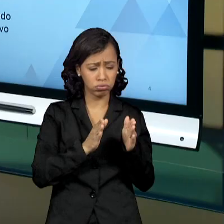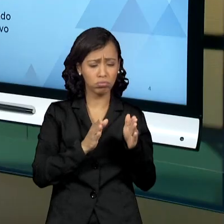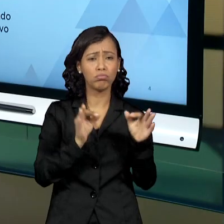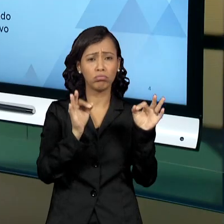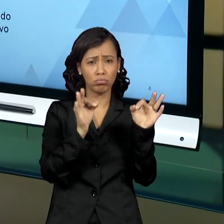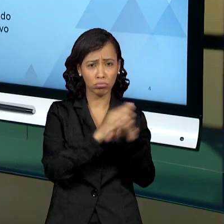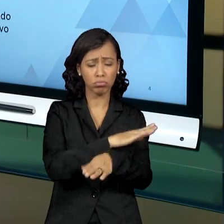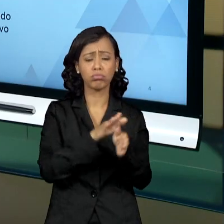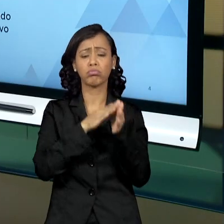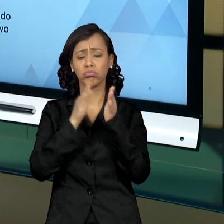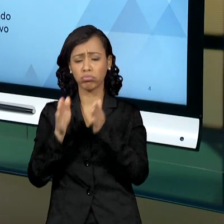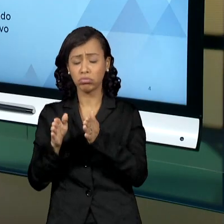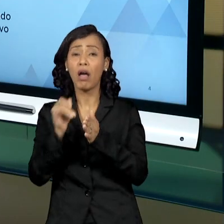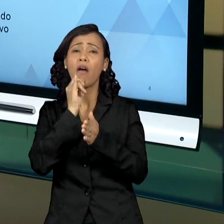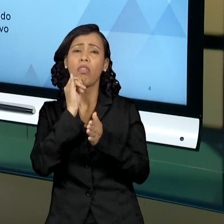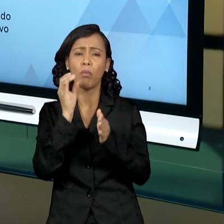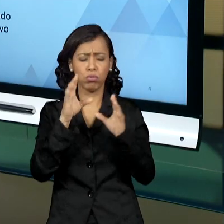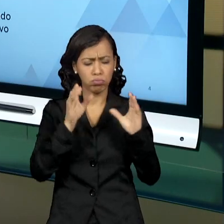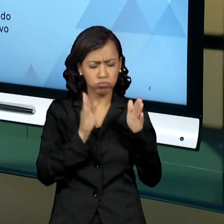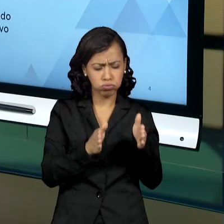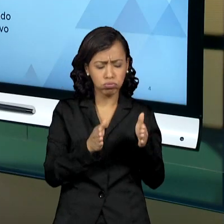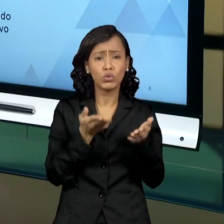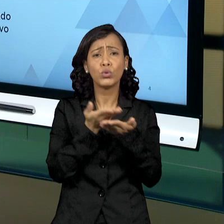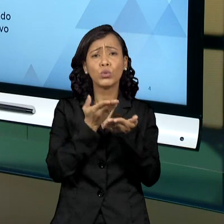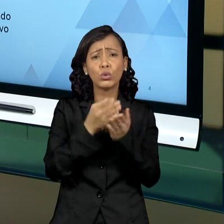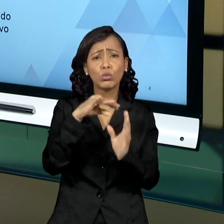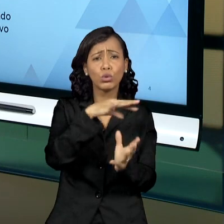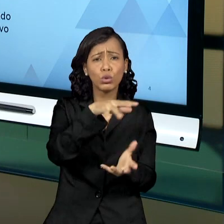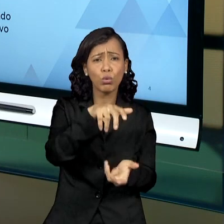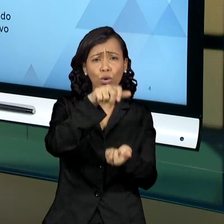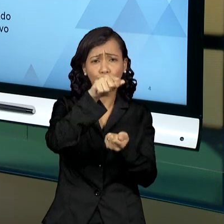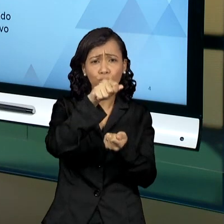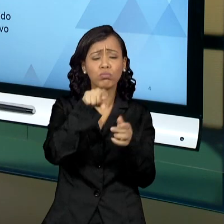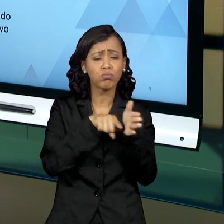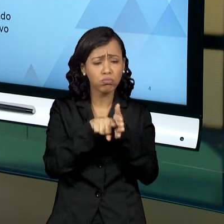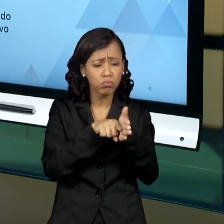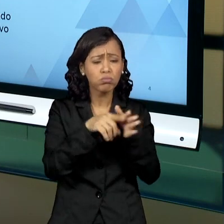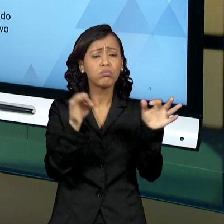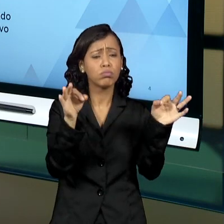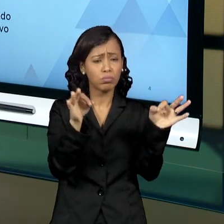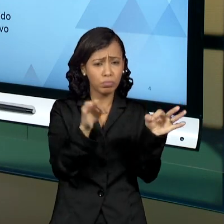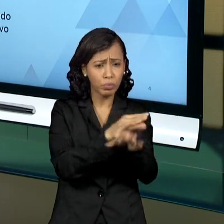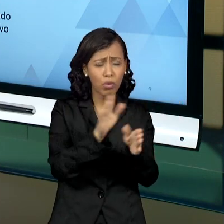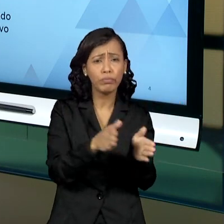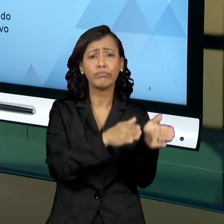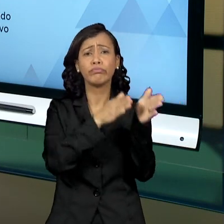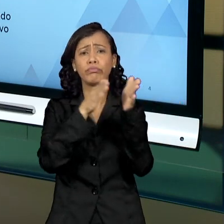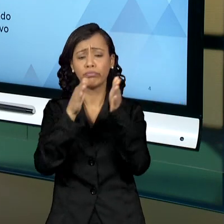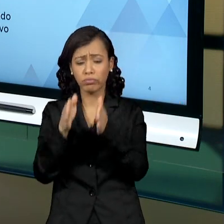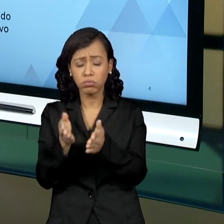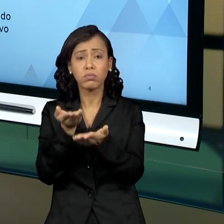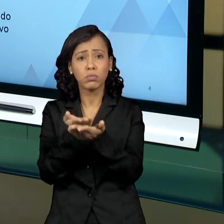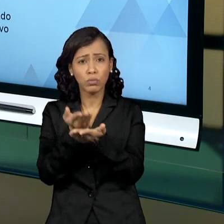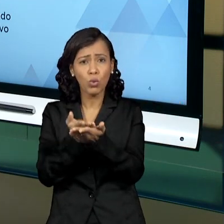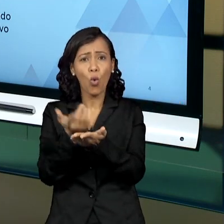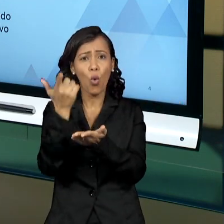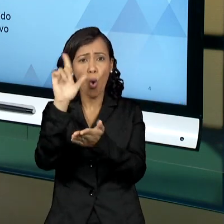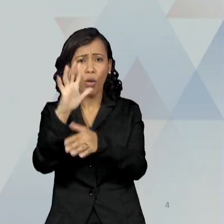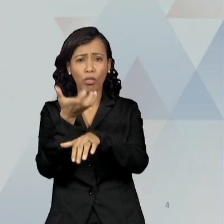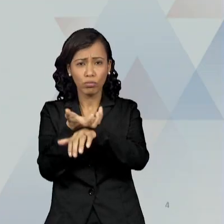Estou estudando geografia, vou trabalhar com geografia, encerro essa atividade, depois vou para uma